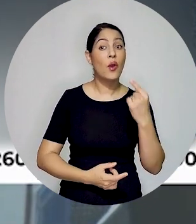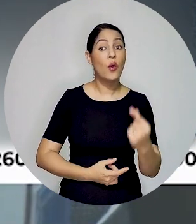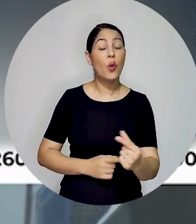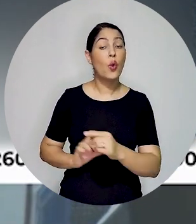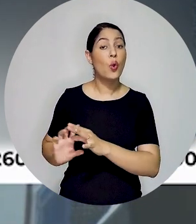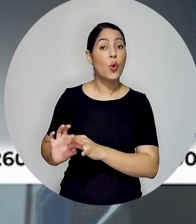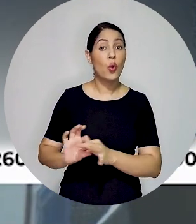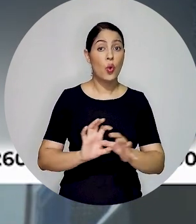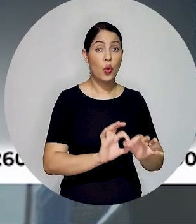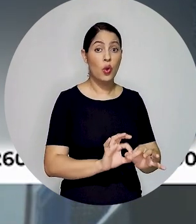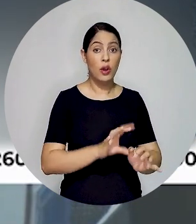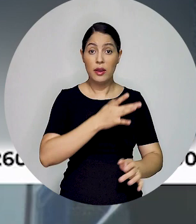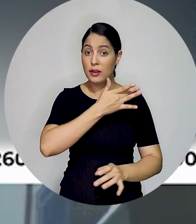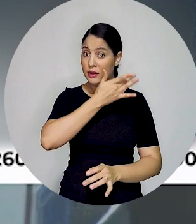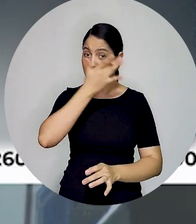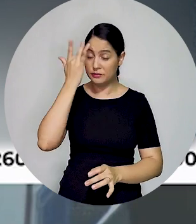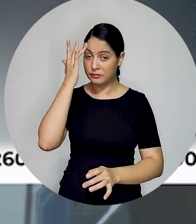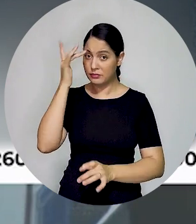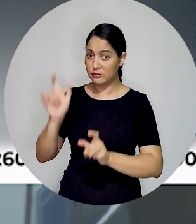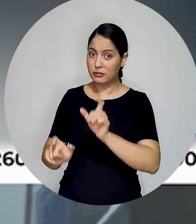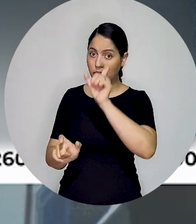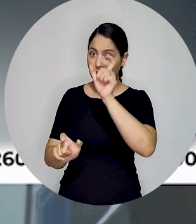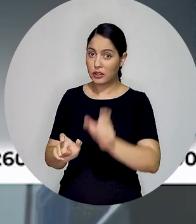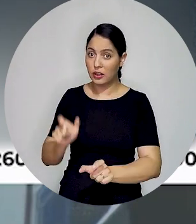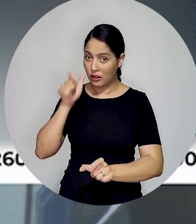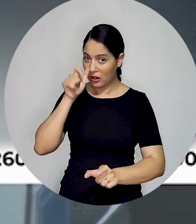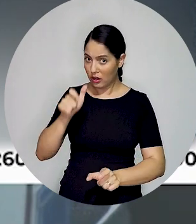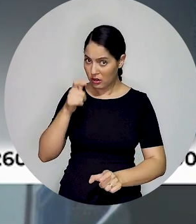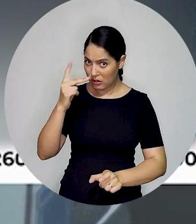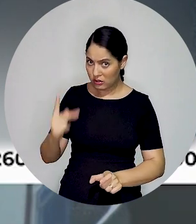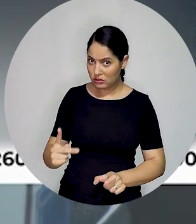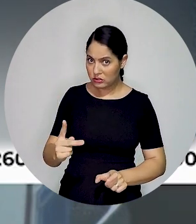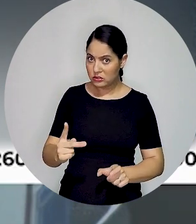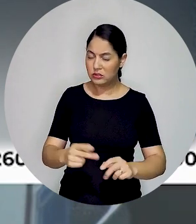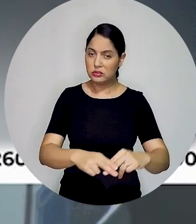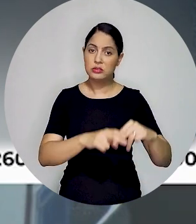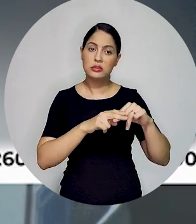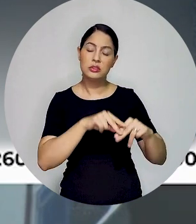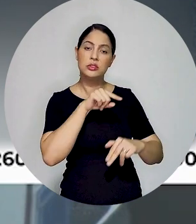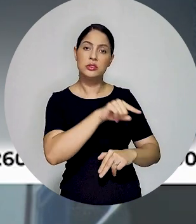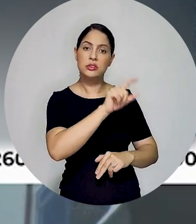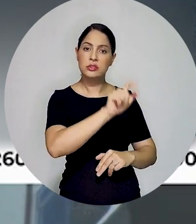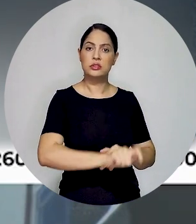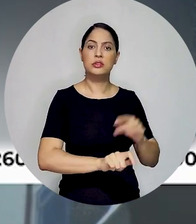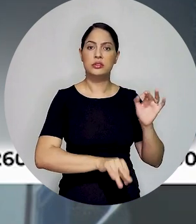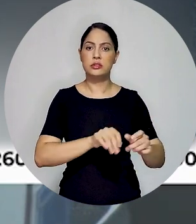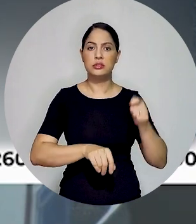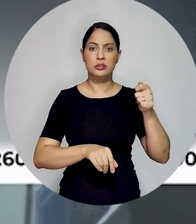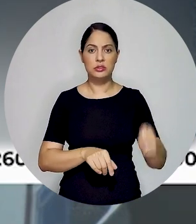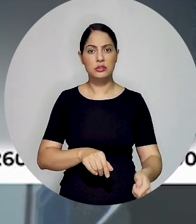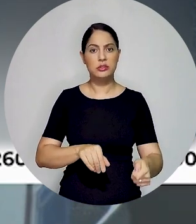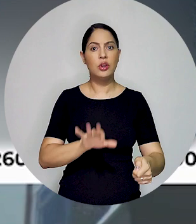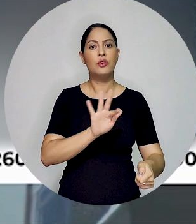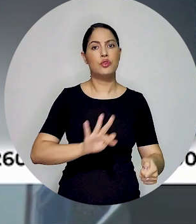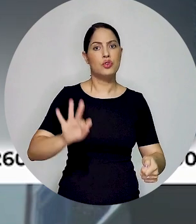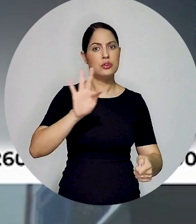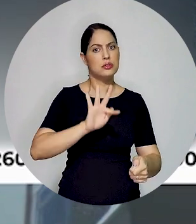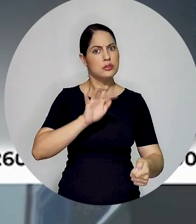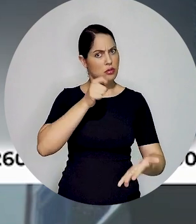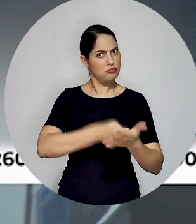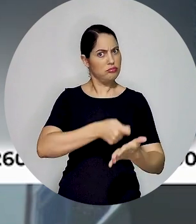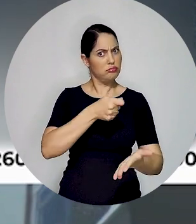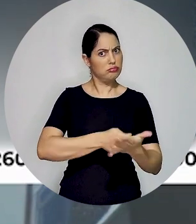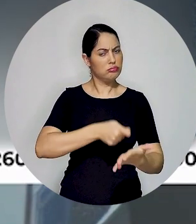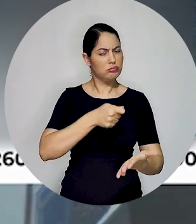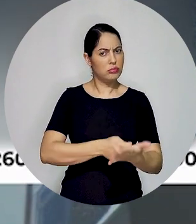interpretada restritivamente no interesse das partes. Pois sobre o juiz recaem deveres funcionais que